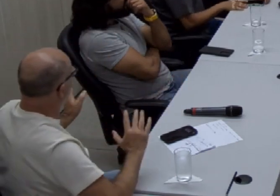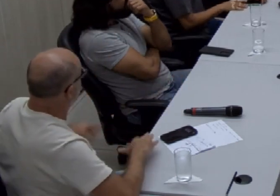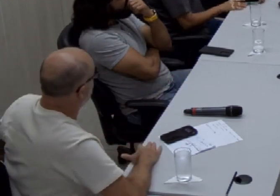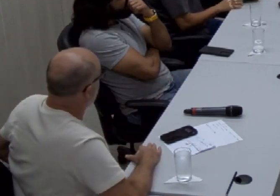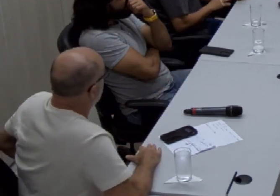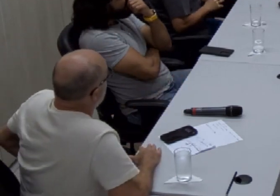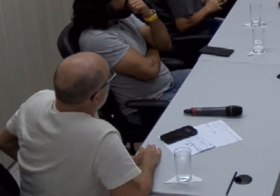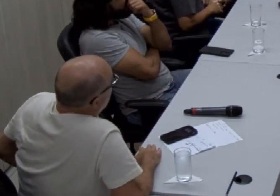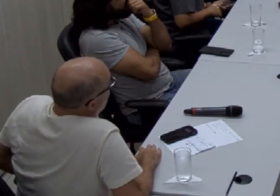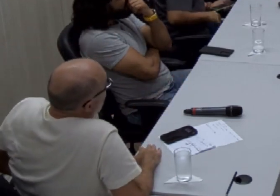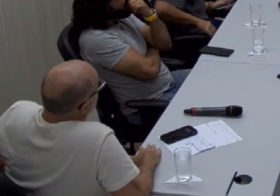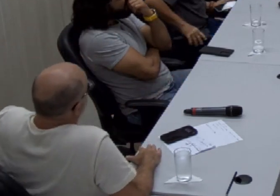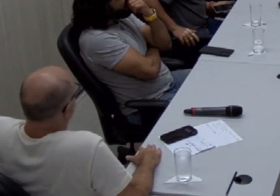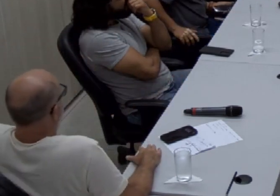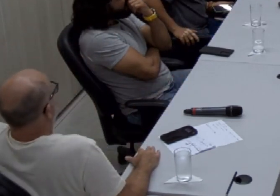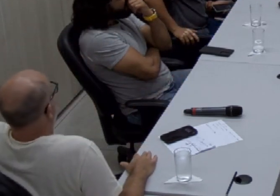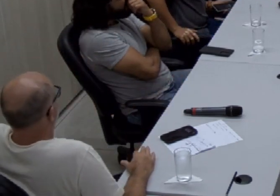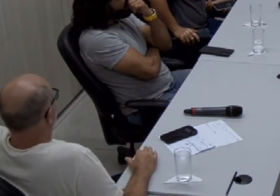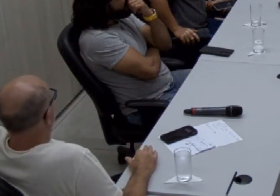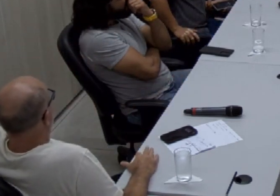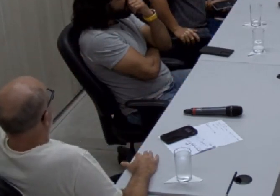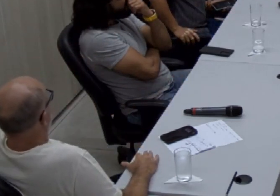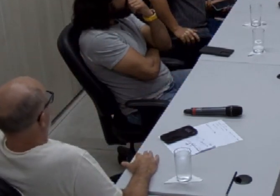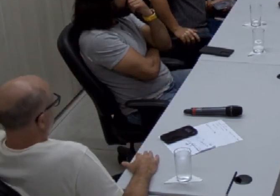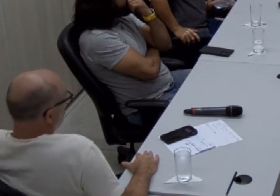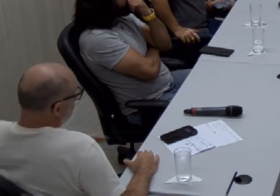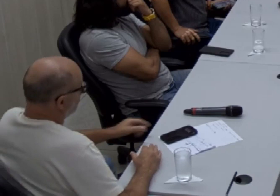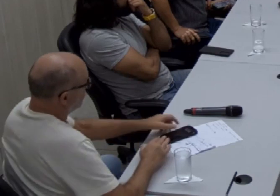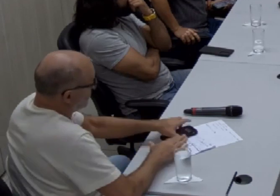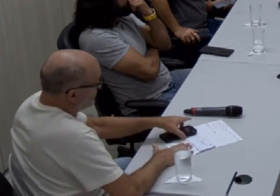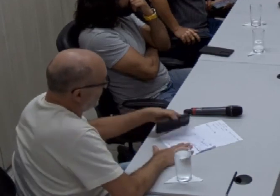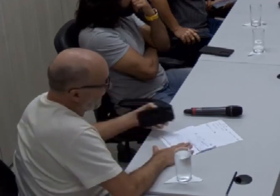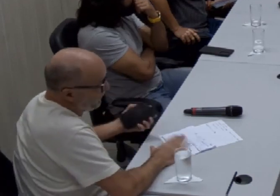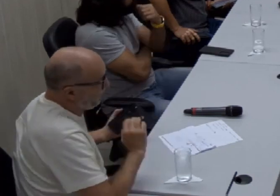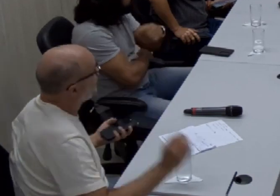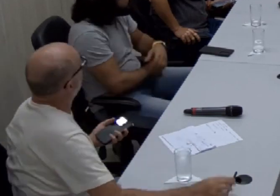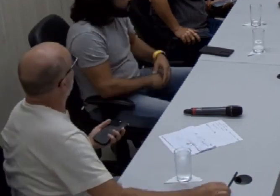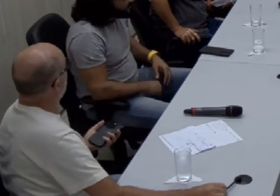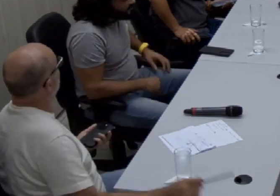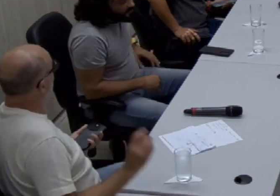Um pedaço da cidade morre mesmo. Né? Bom, então